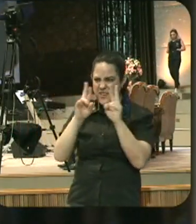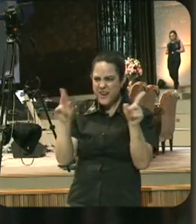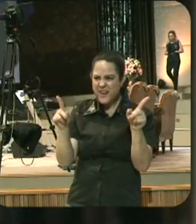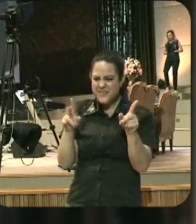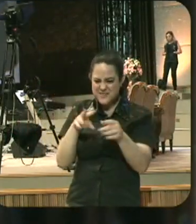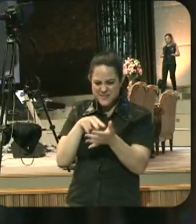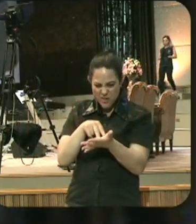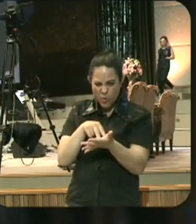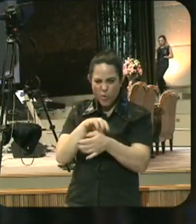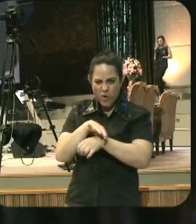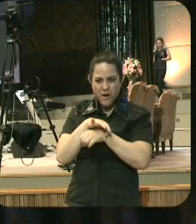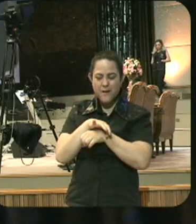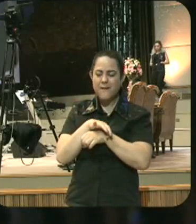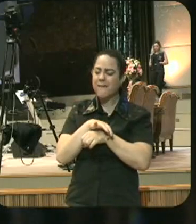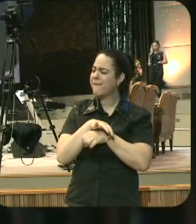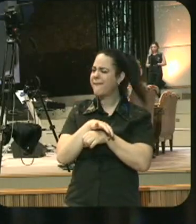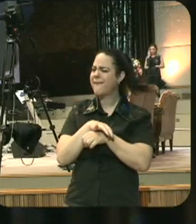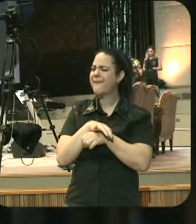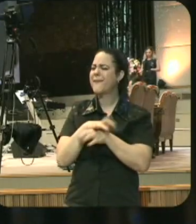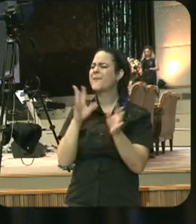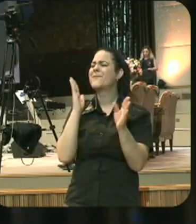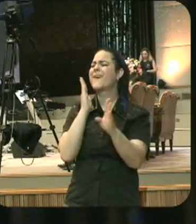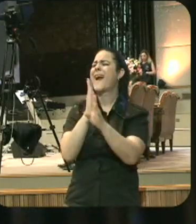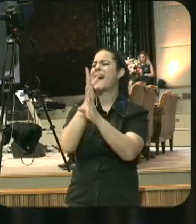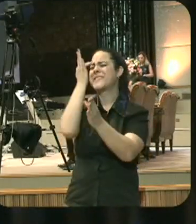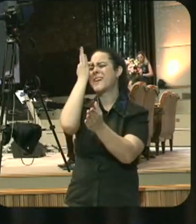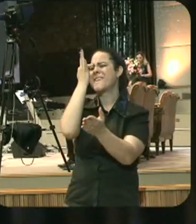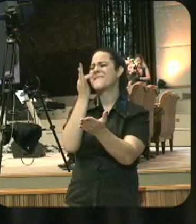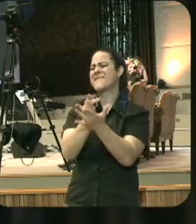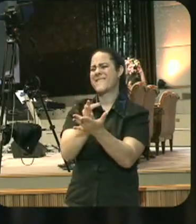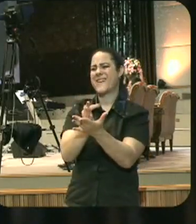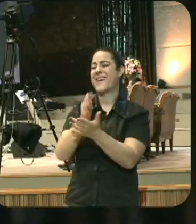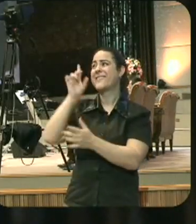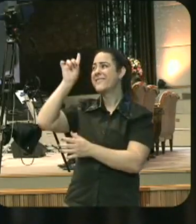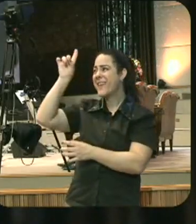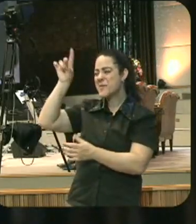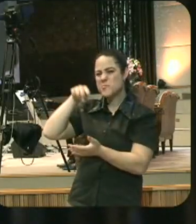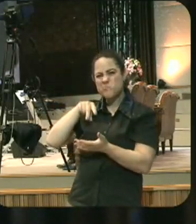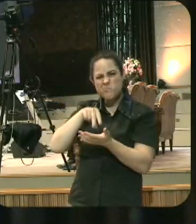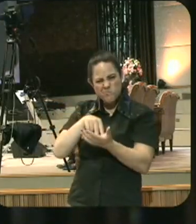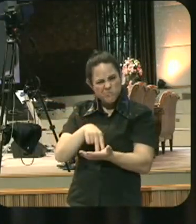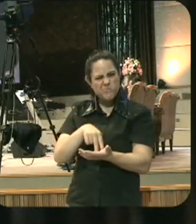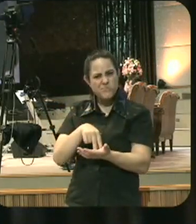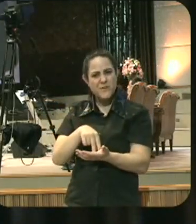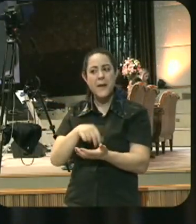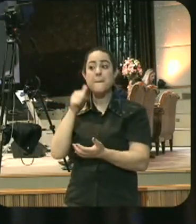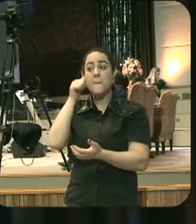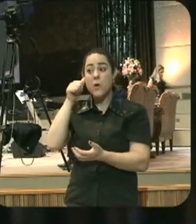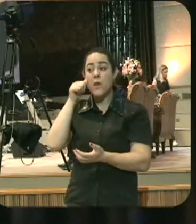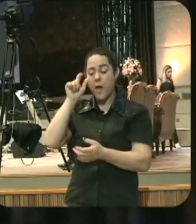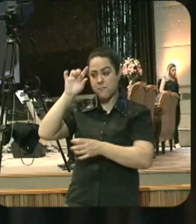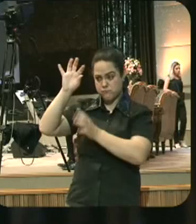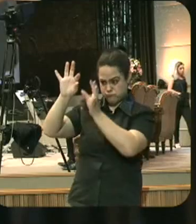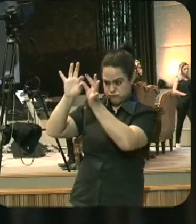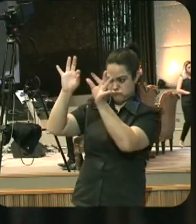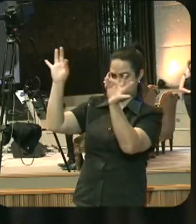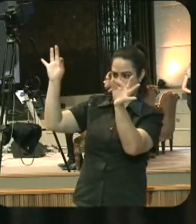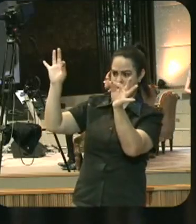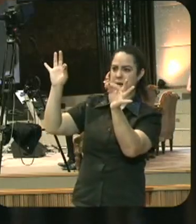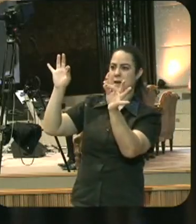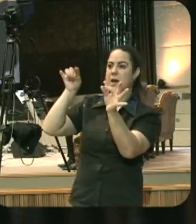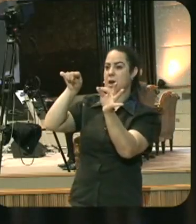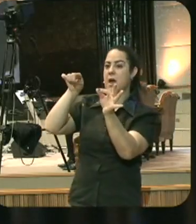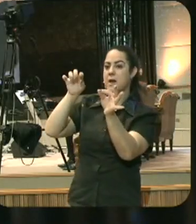na jornada da fé, porque a gente vive pela fé e pela obediência. Ela colocou ali e o Senhor disse: está aqui.